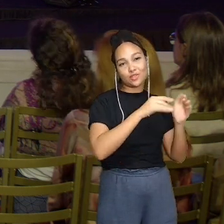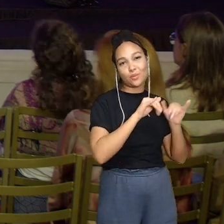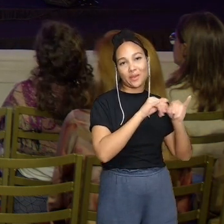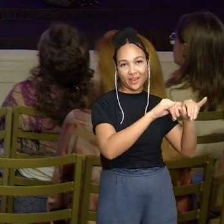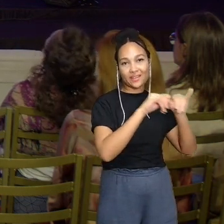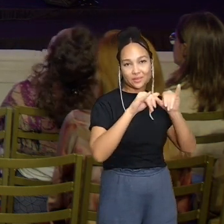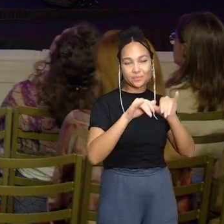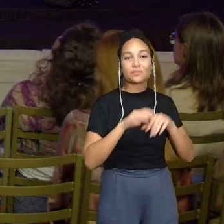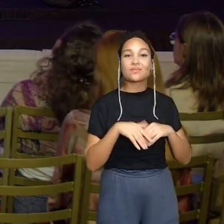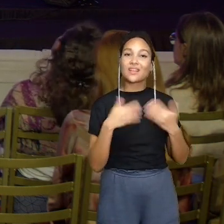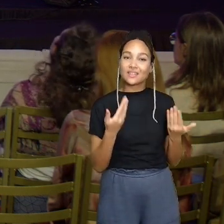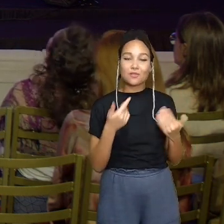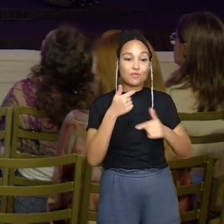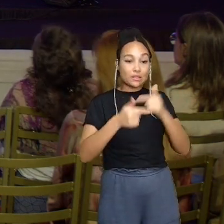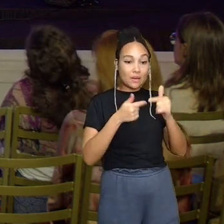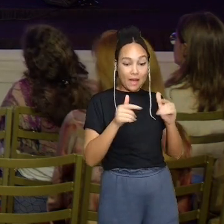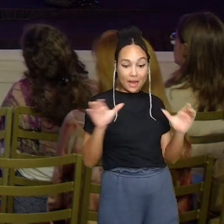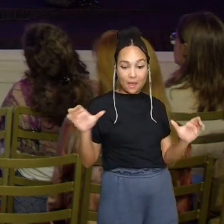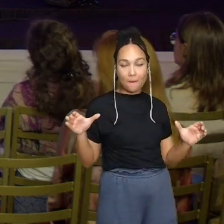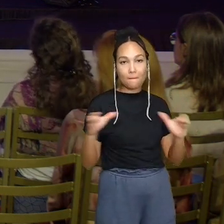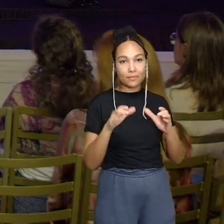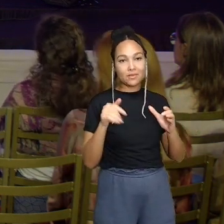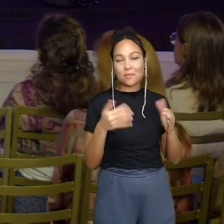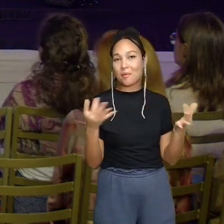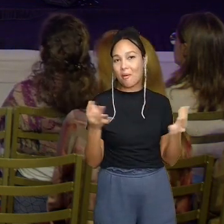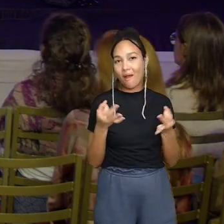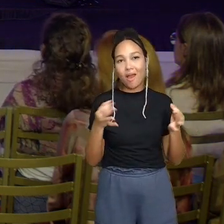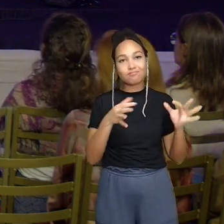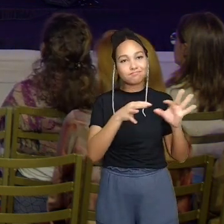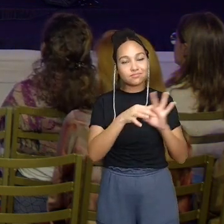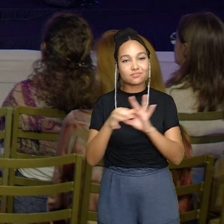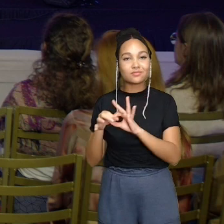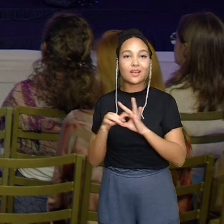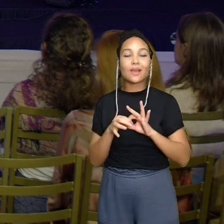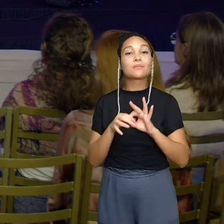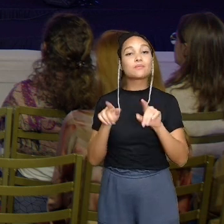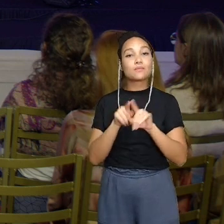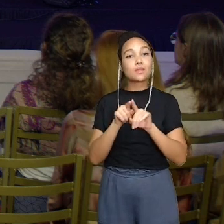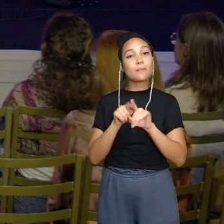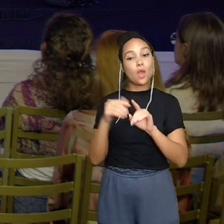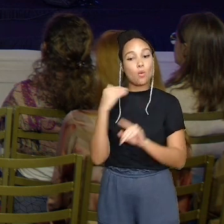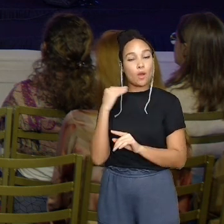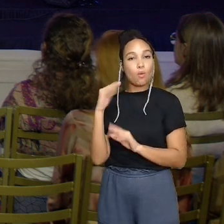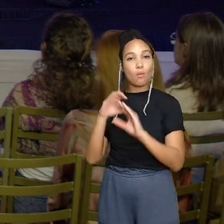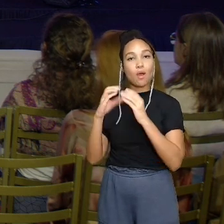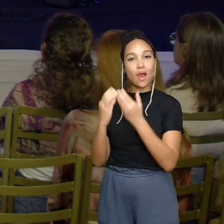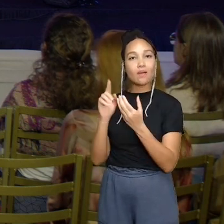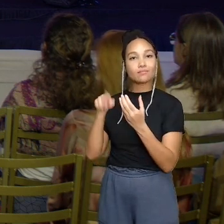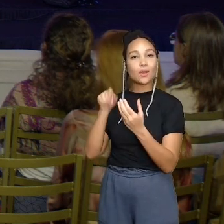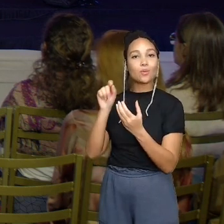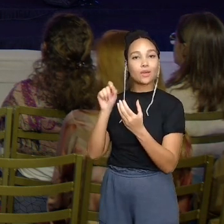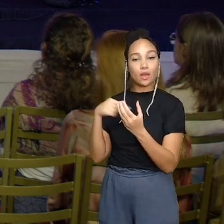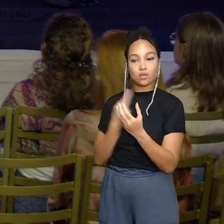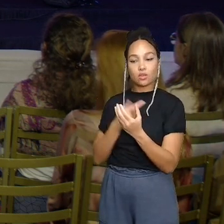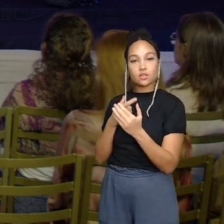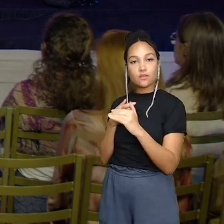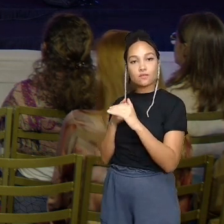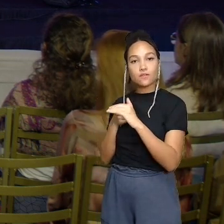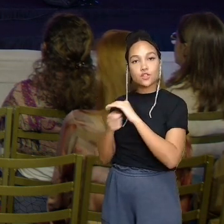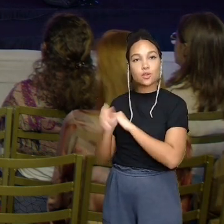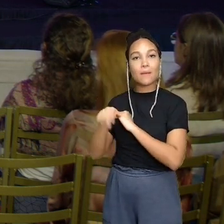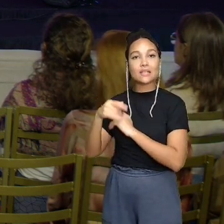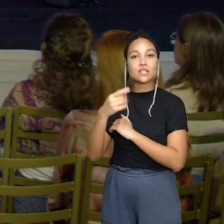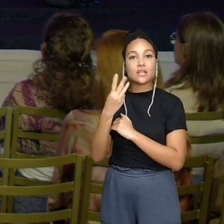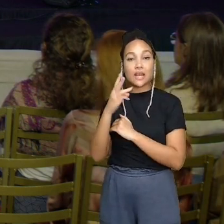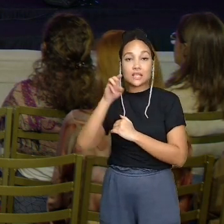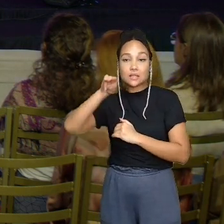foi um trabalho em rede, muito gratificante, e também o Banco Comunitário, a gente investiu mais de 3 milhões de reais nessas